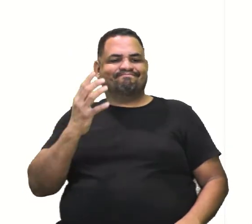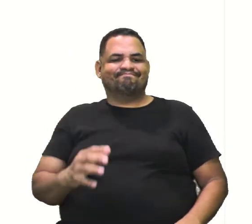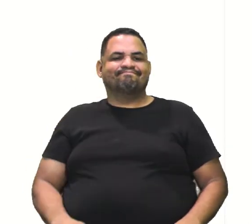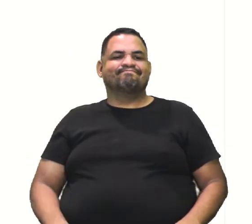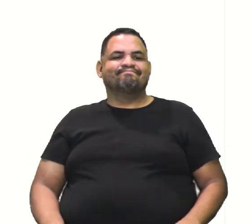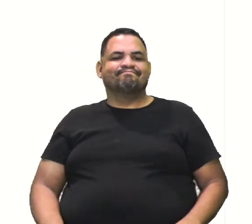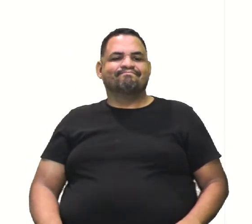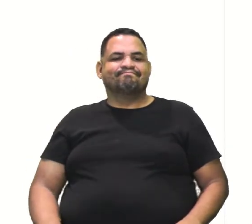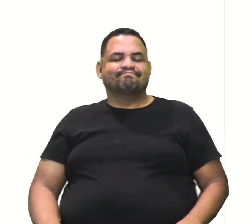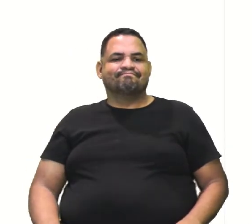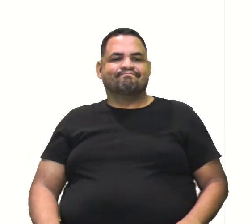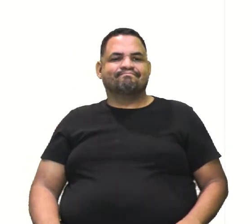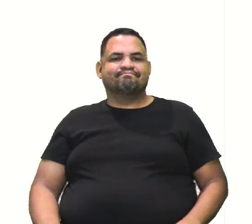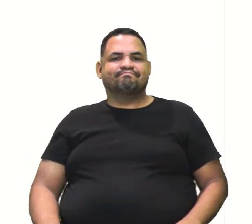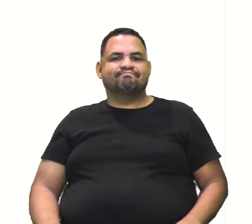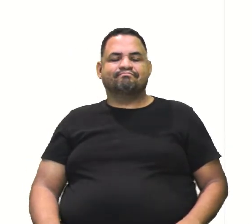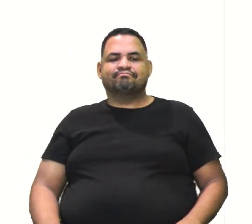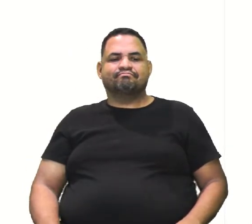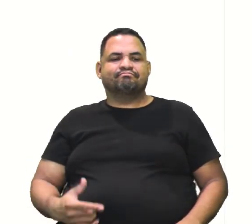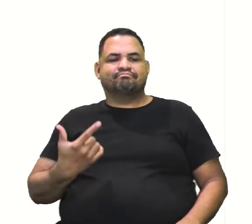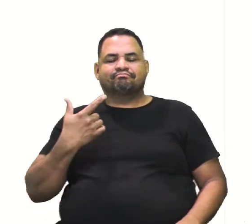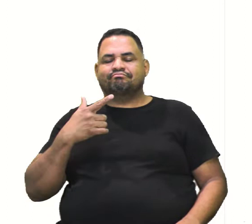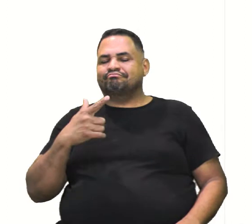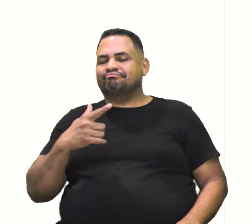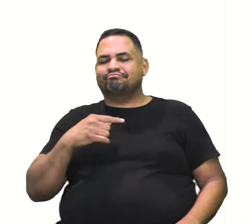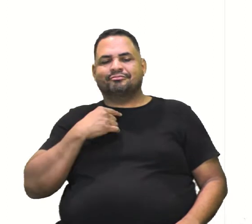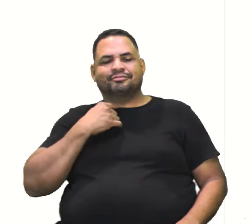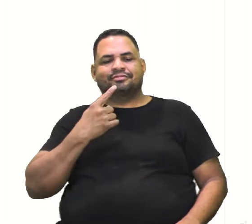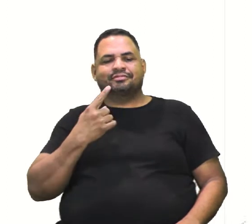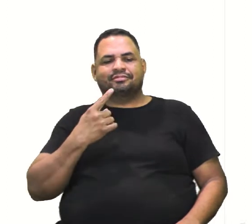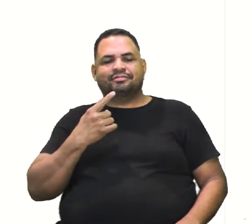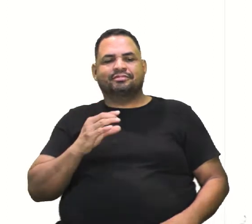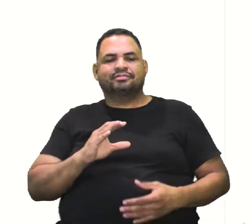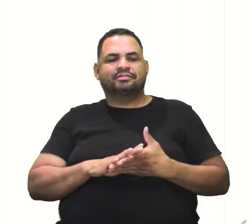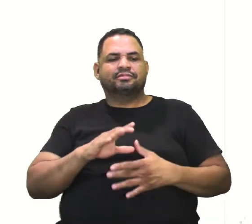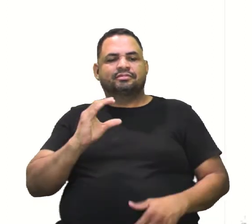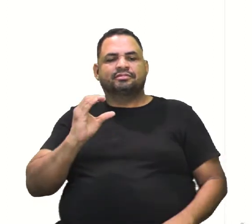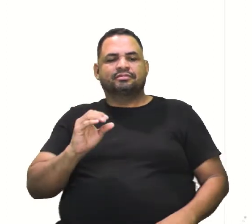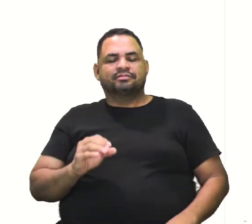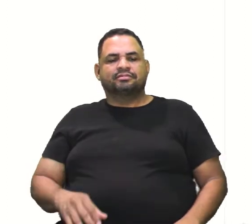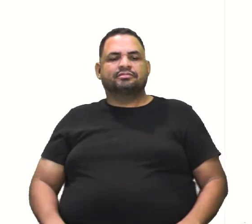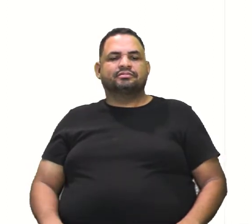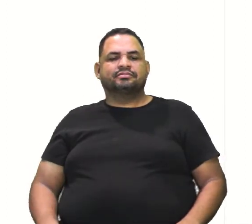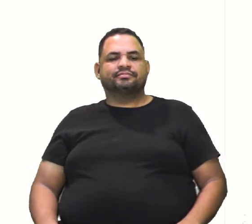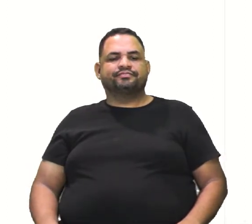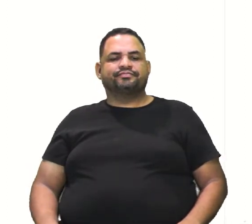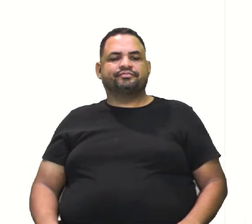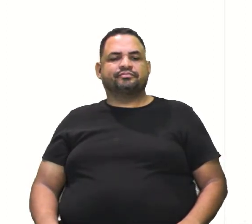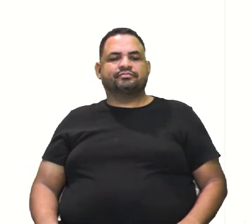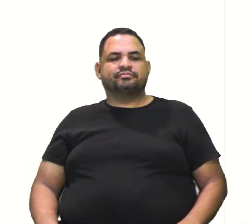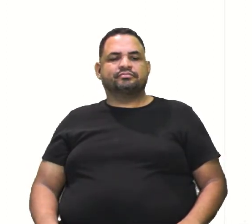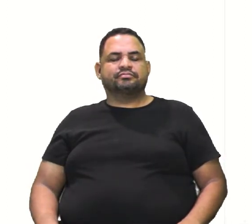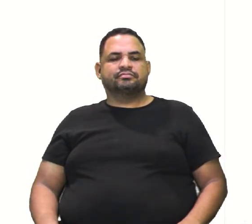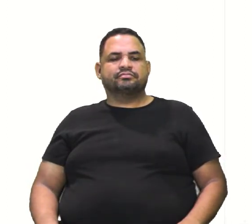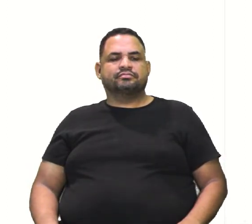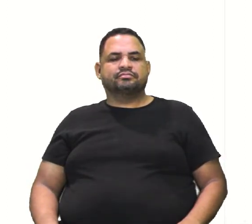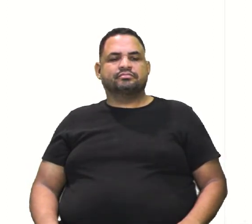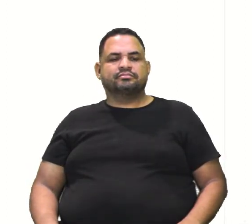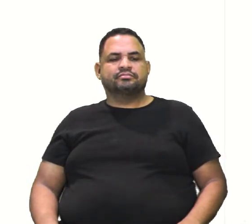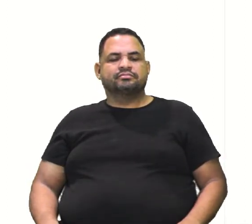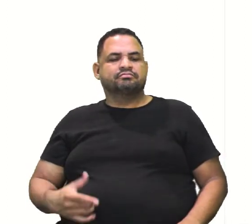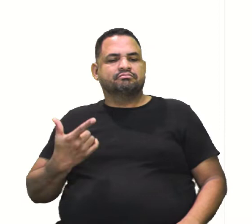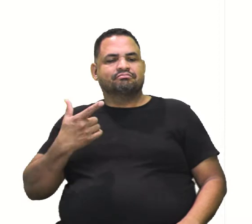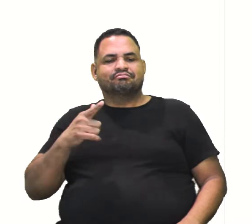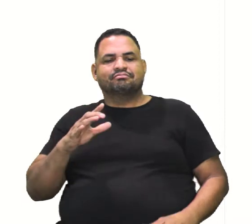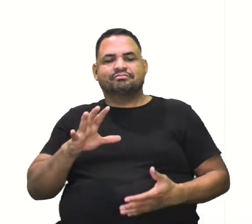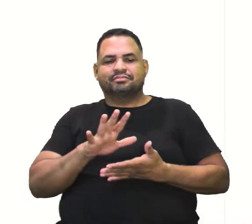solução aqui é impossível. Impossível, Não não existe existe. solução, conjunto vazio, ó, conjunto vazio também pode ser dado assim, ó, tá? Conjunto